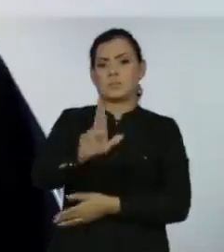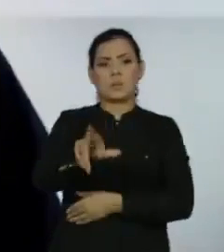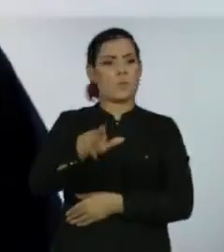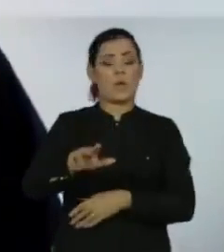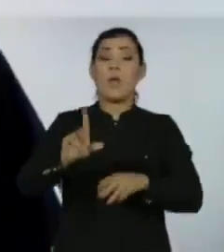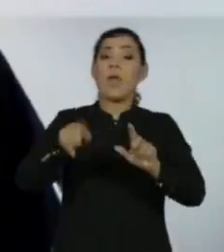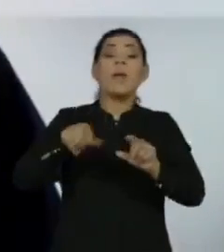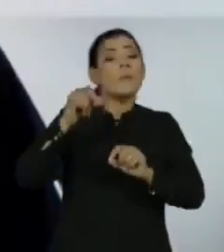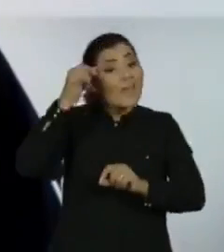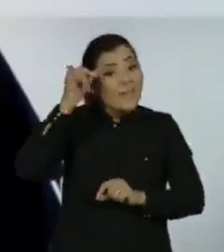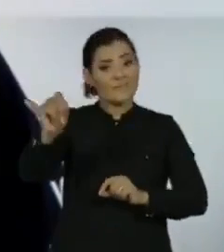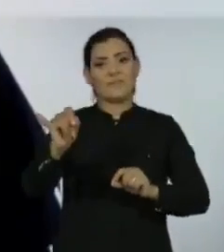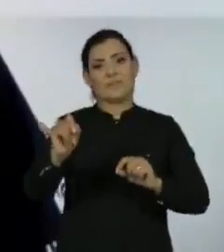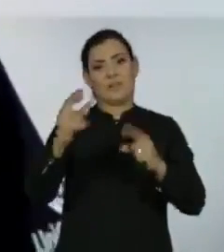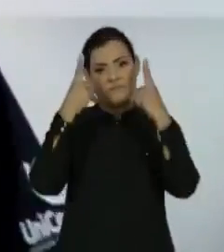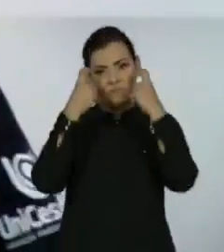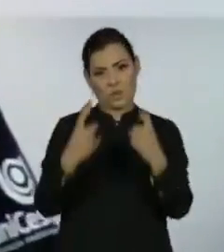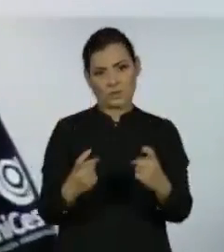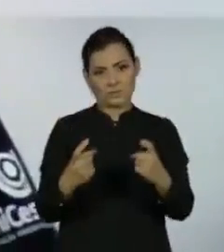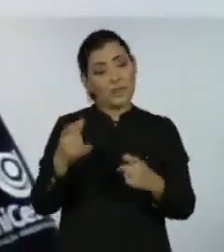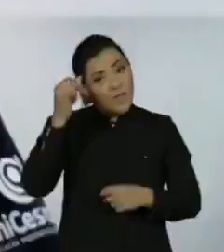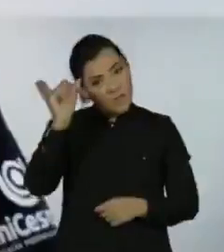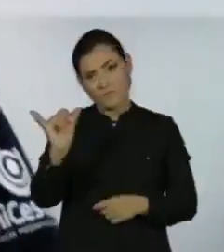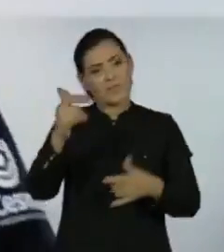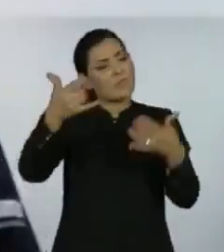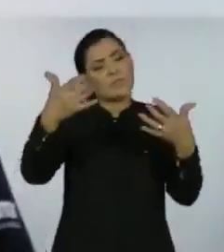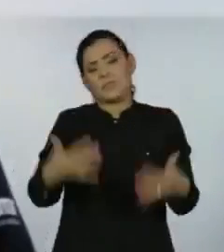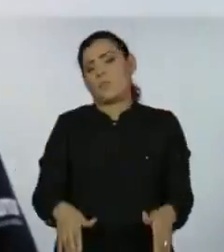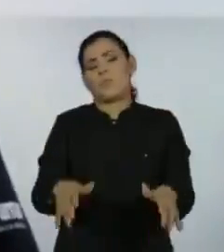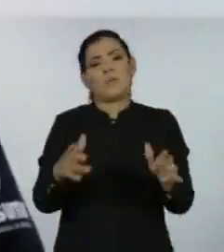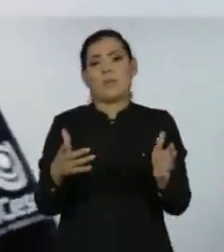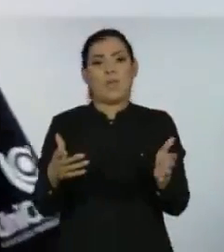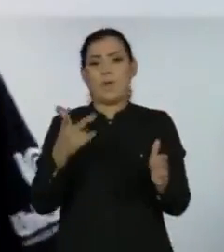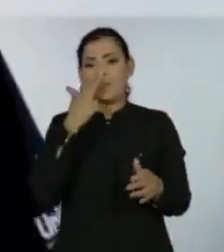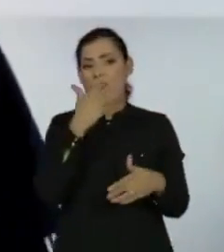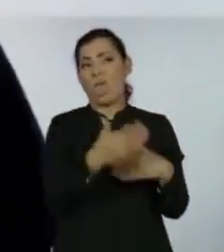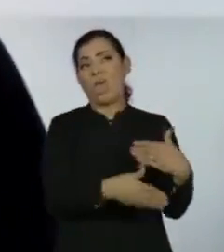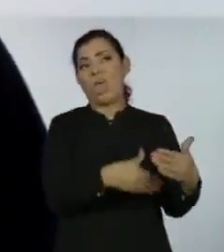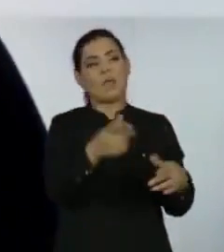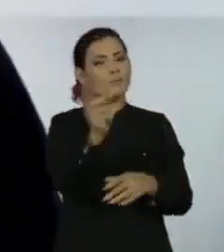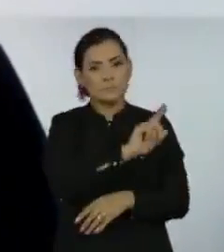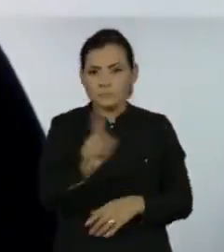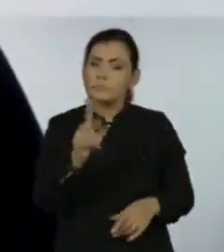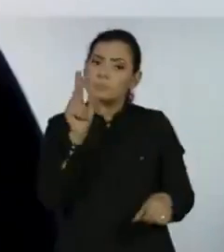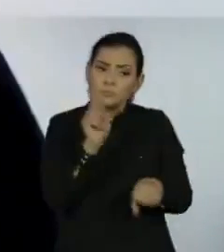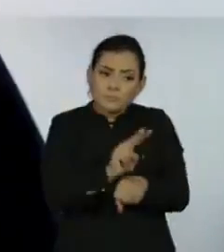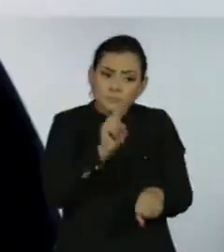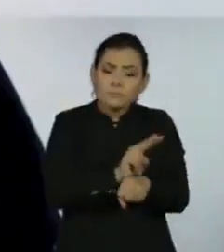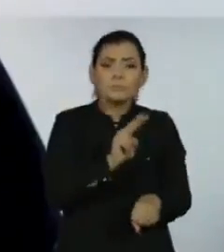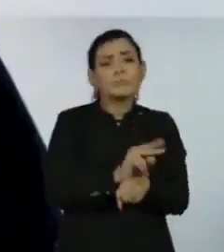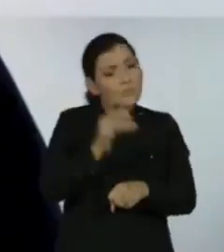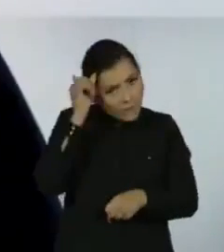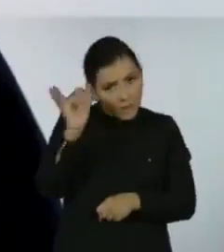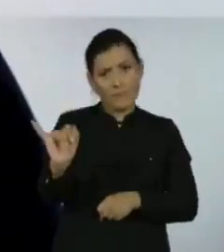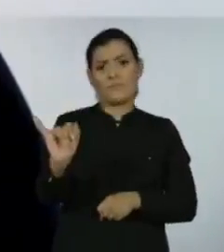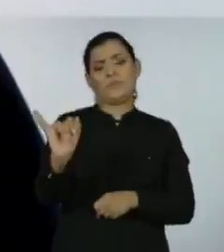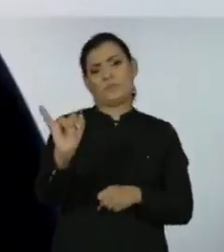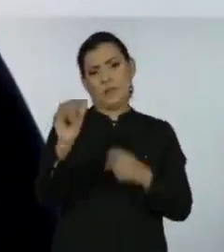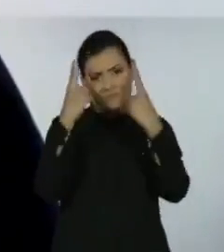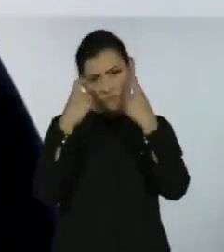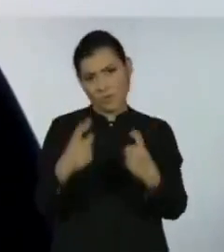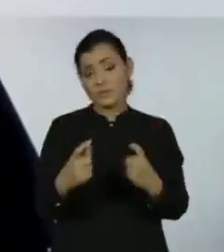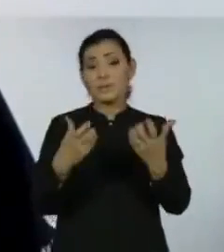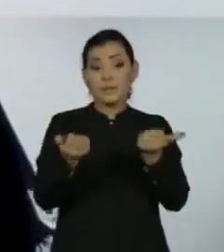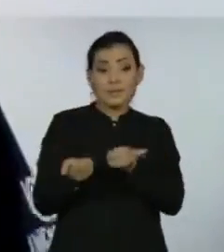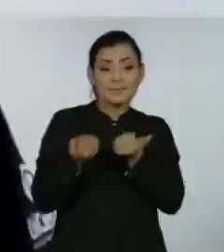também preventiva, é uma lei que não quer remediar, né? Quer prevenir, quer dar instrumentos